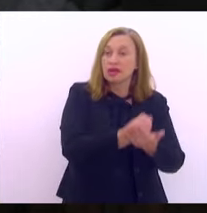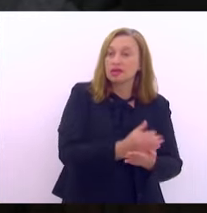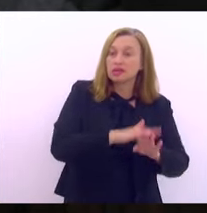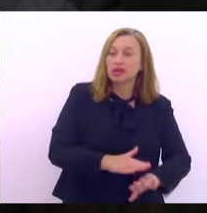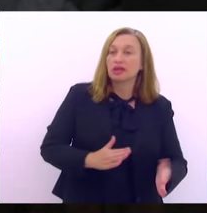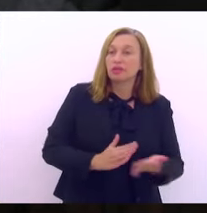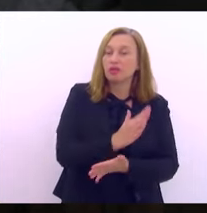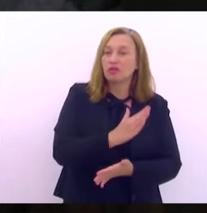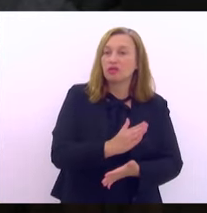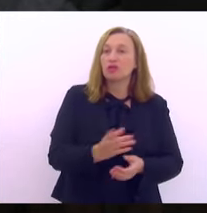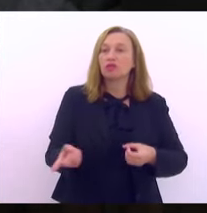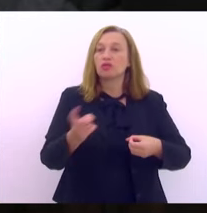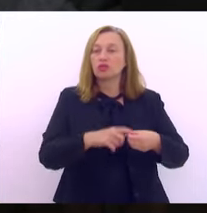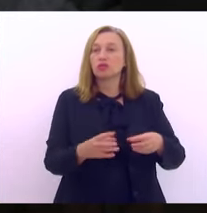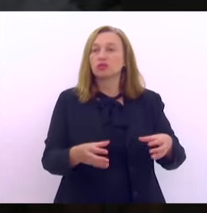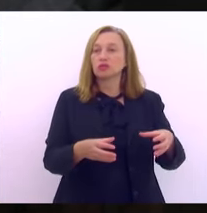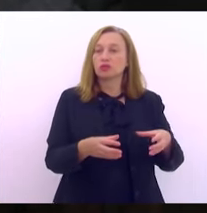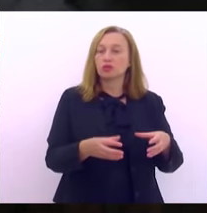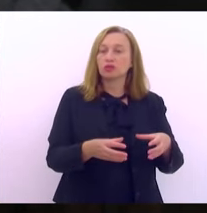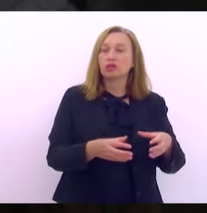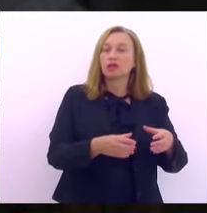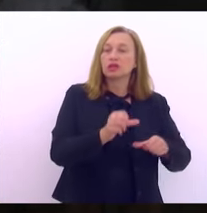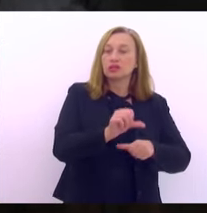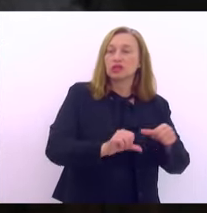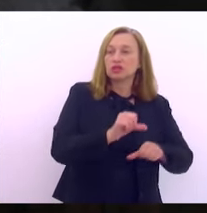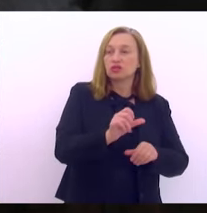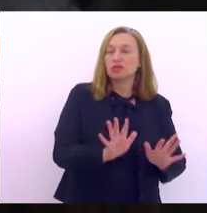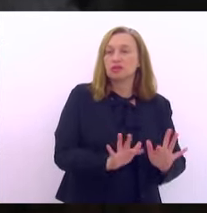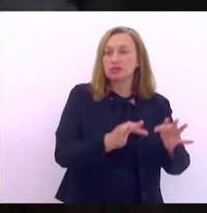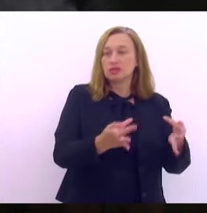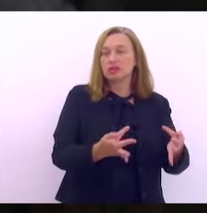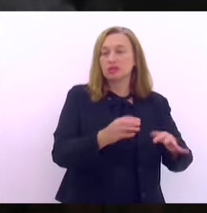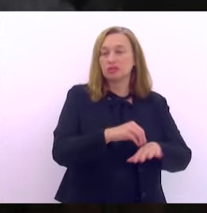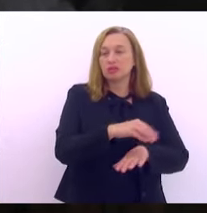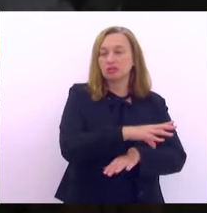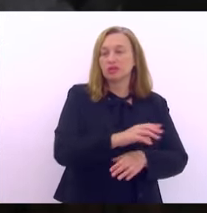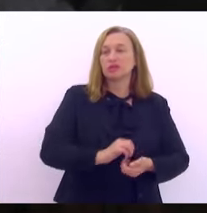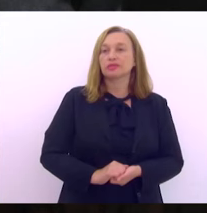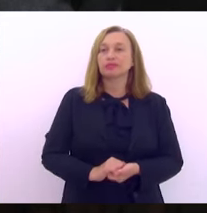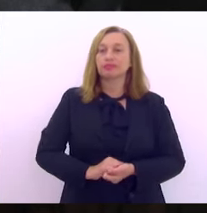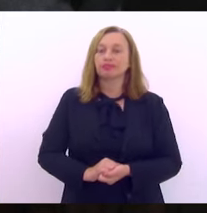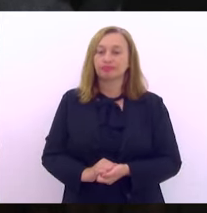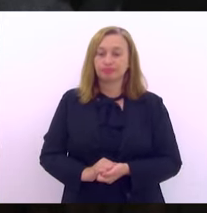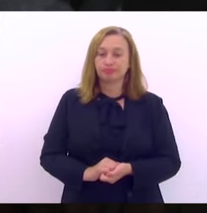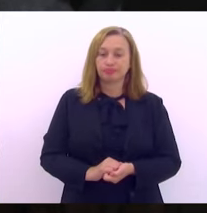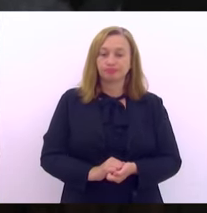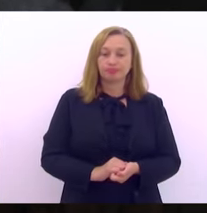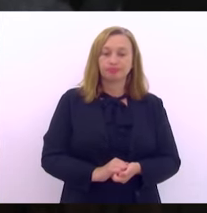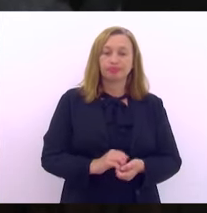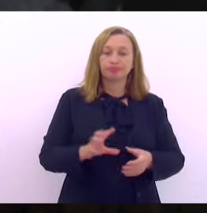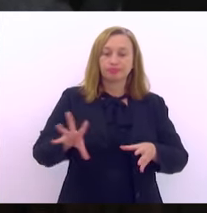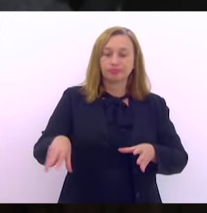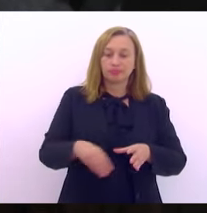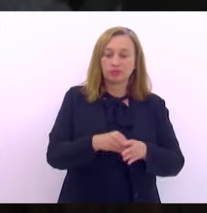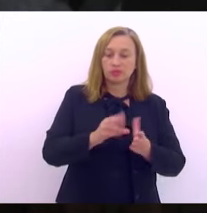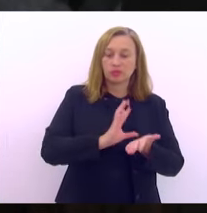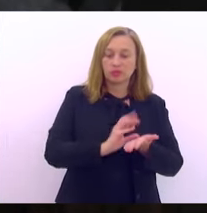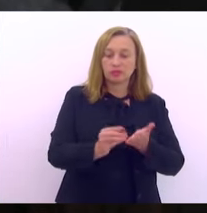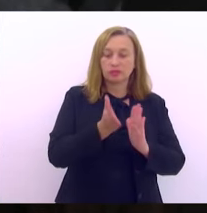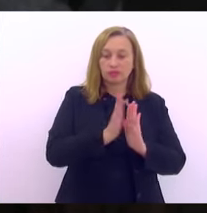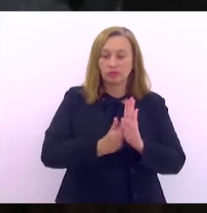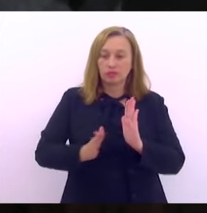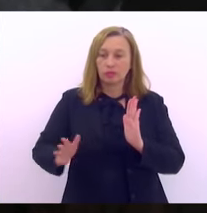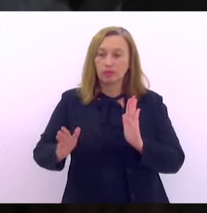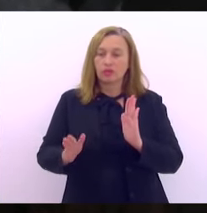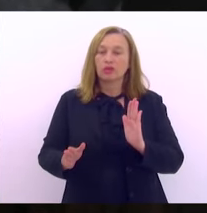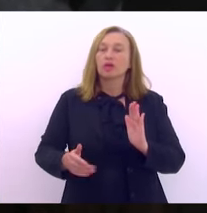estão, aprovado, retorna o autor para transformação em indicação simples. Incluídos na ordem do dia, de acordo